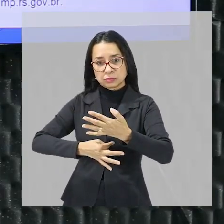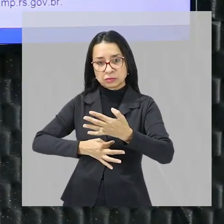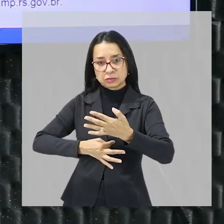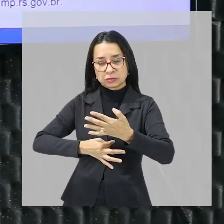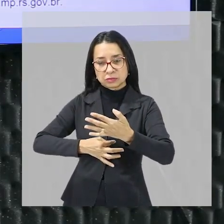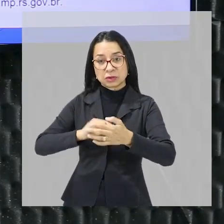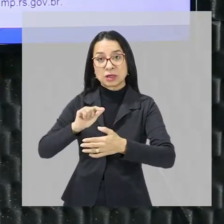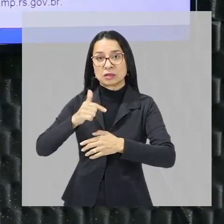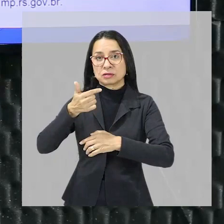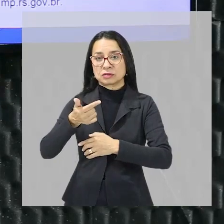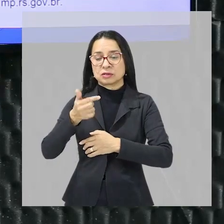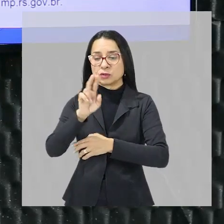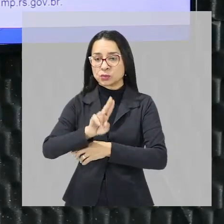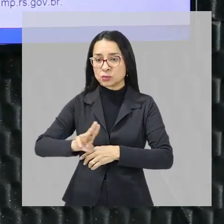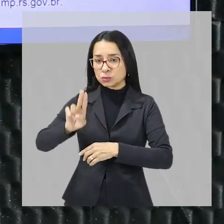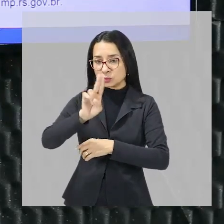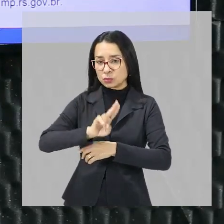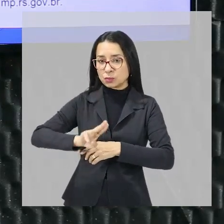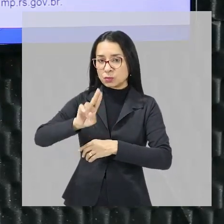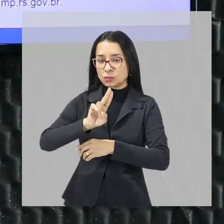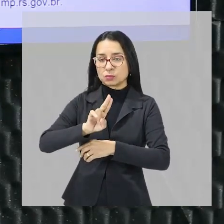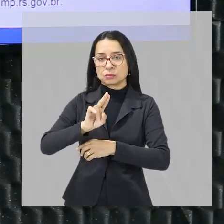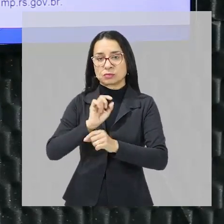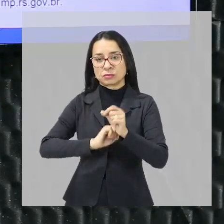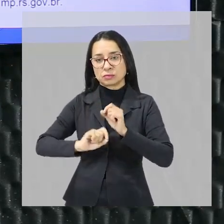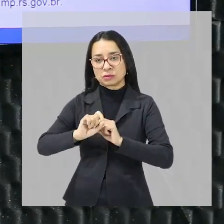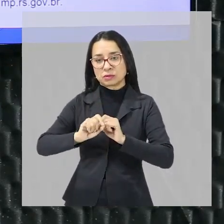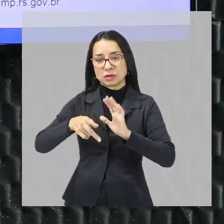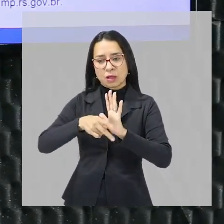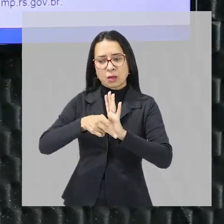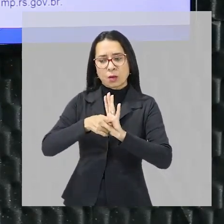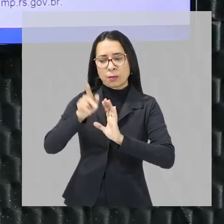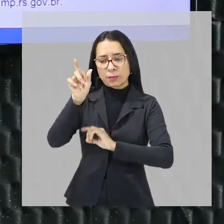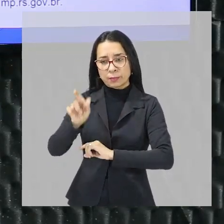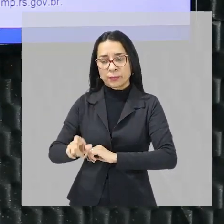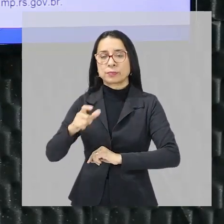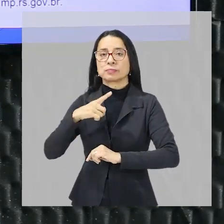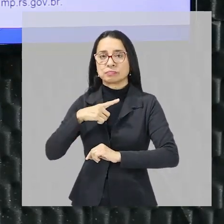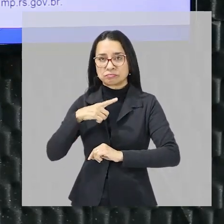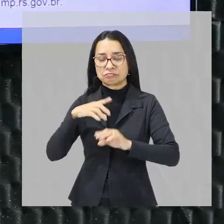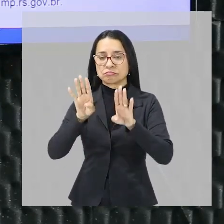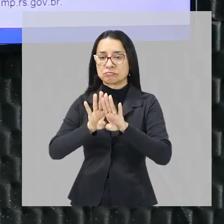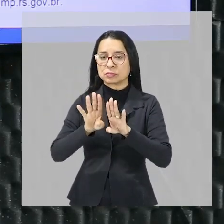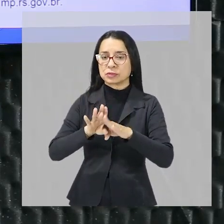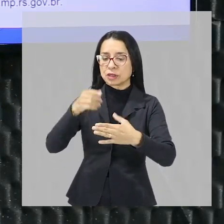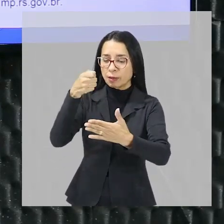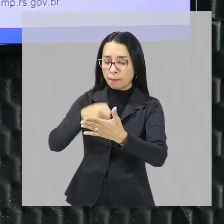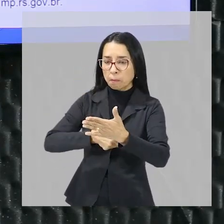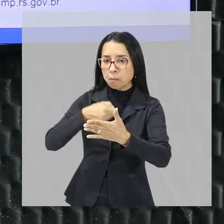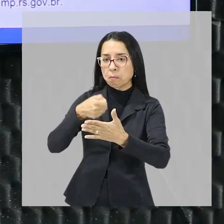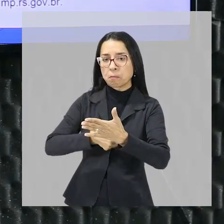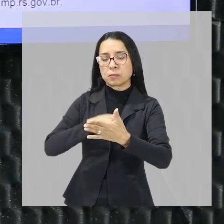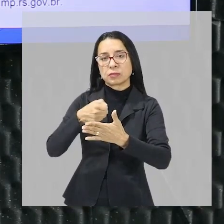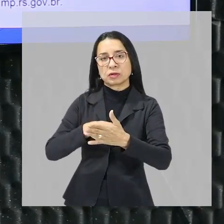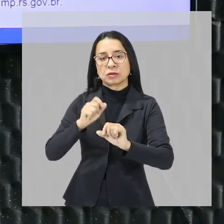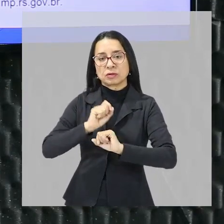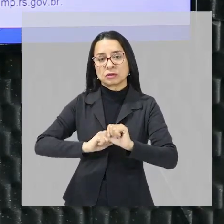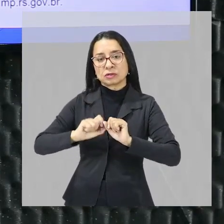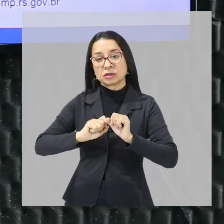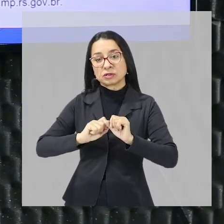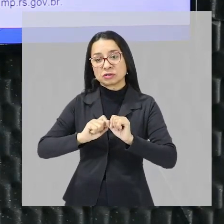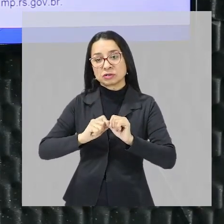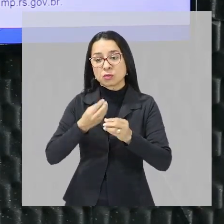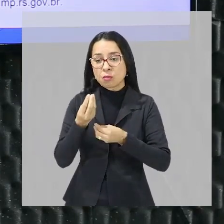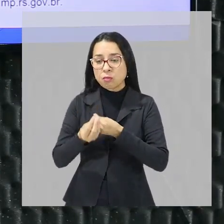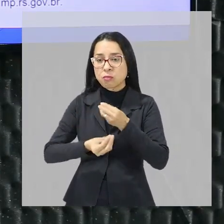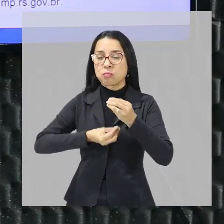da propriedade pelo seu proprietário, tem também a obrigatoriedade do atendimento de sua função social. Você